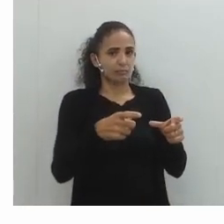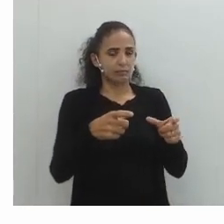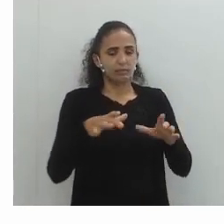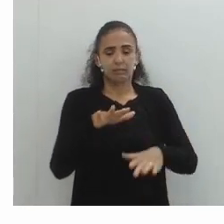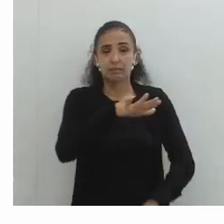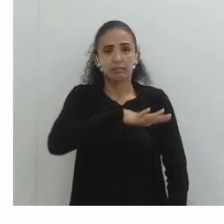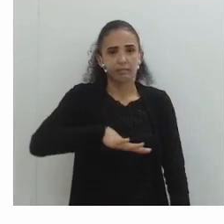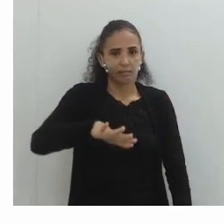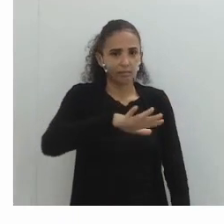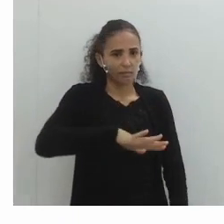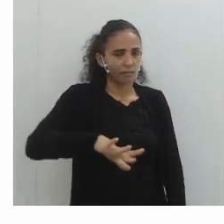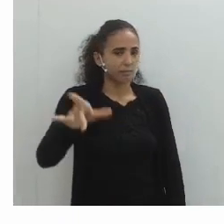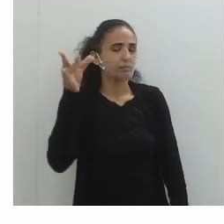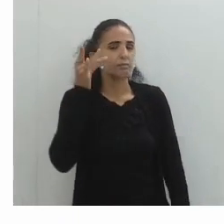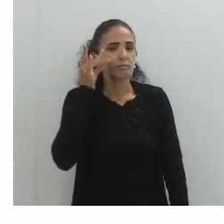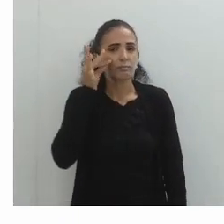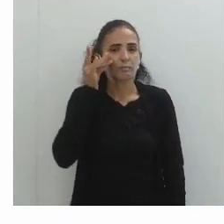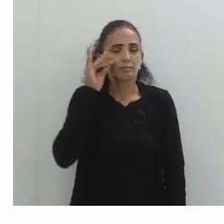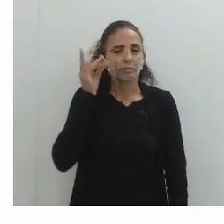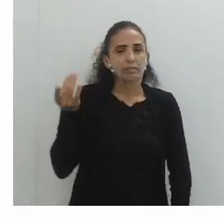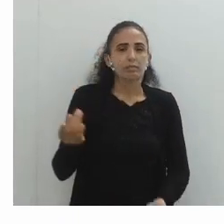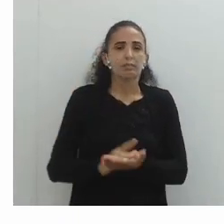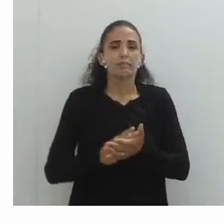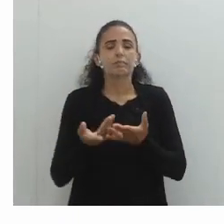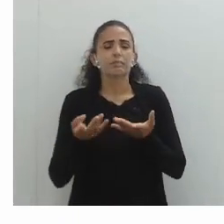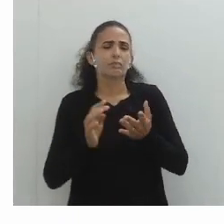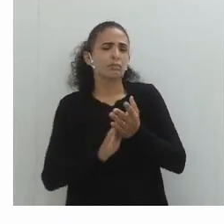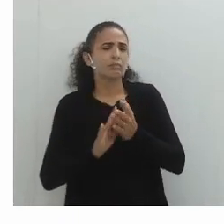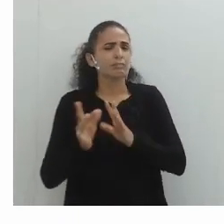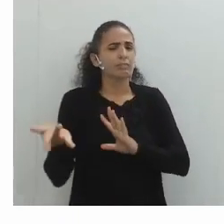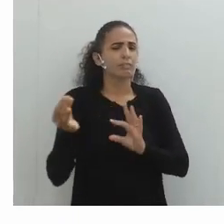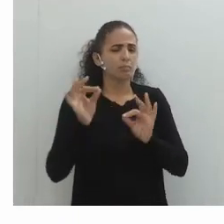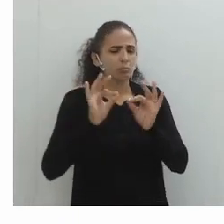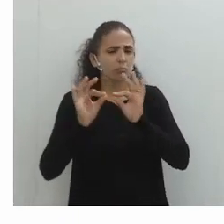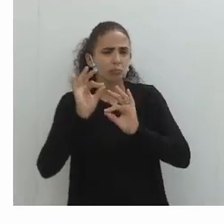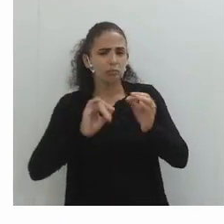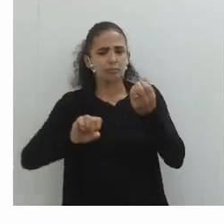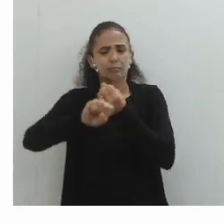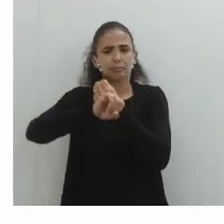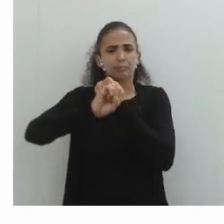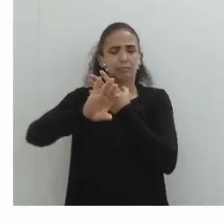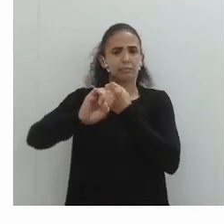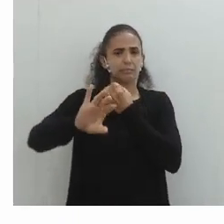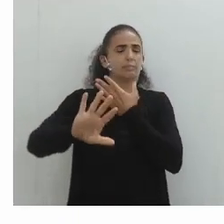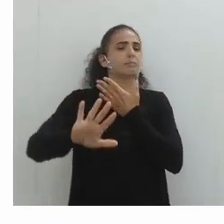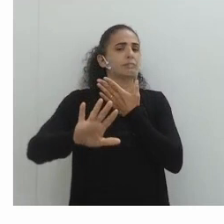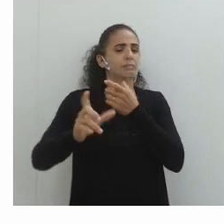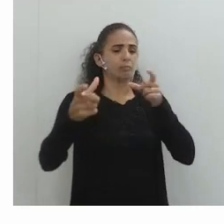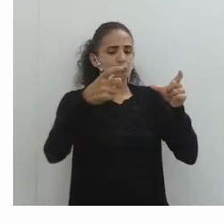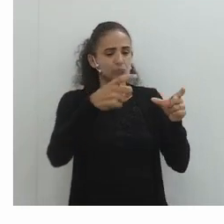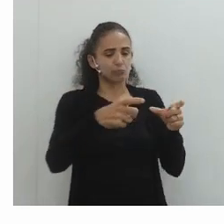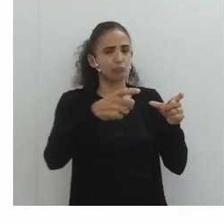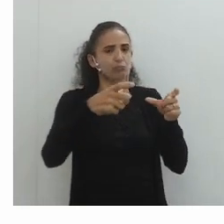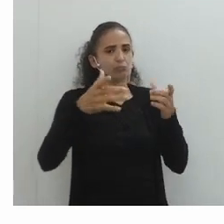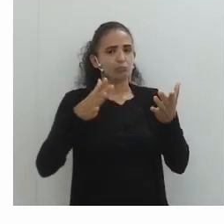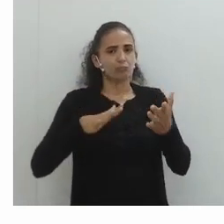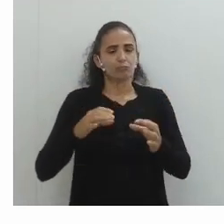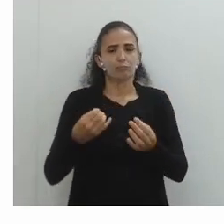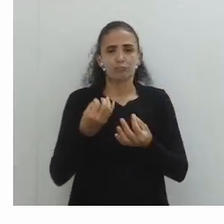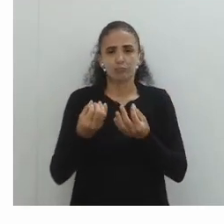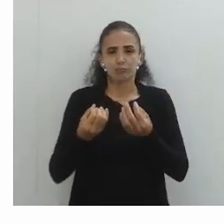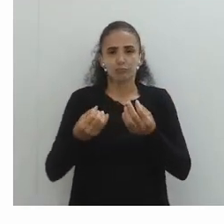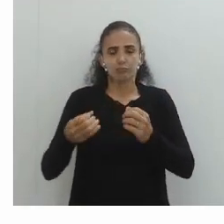seja ele presencial, seja ele virtual. Nos dois espaços eu tenho dois campos. O campo